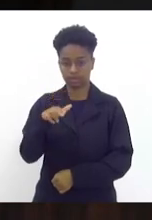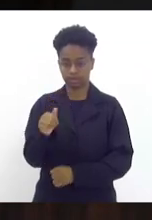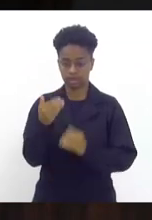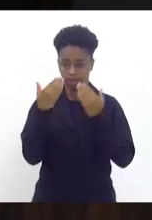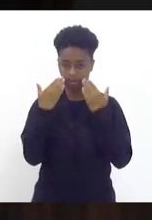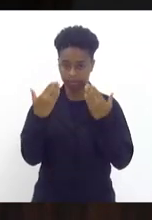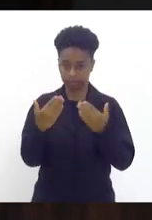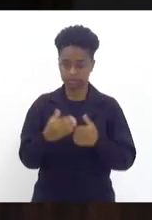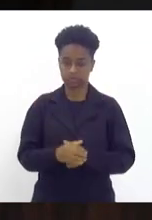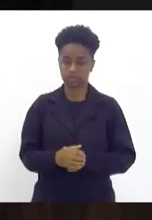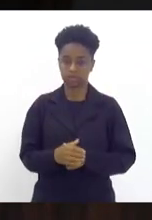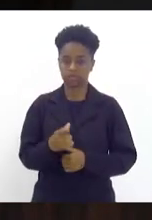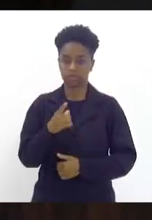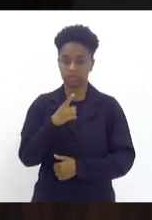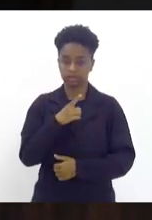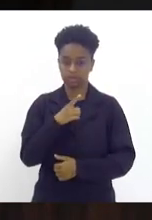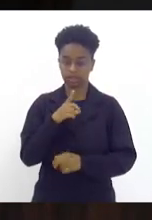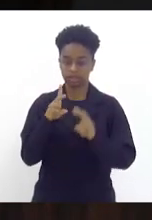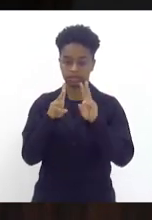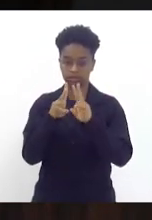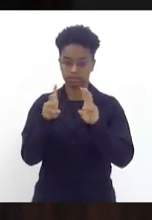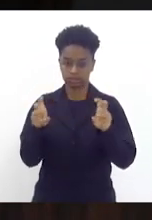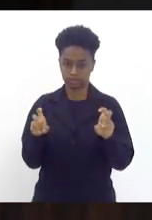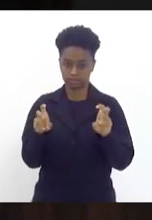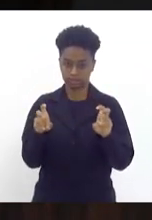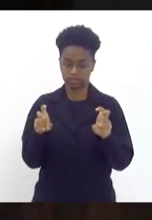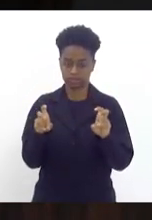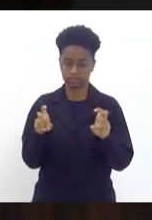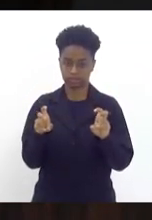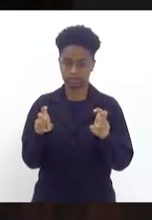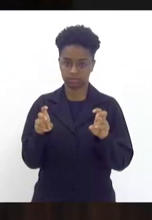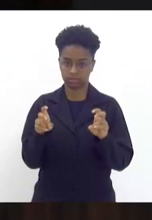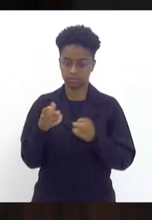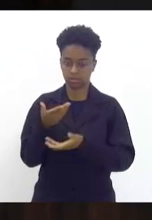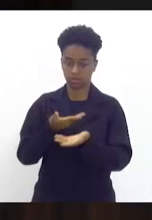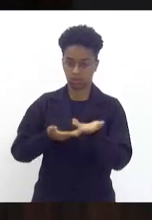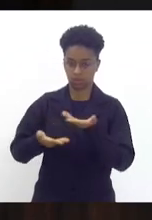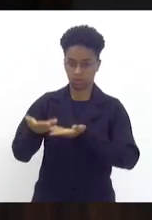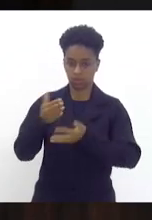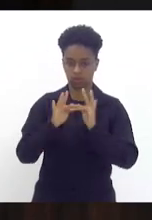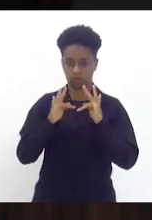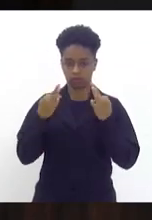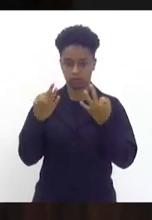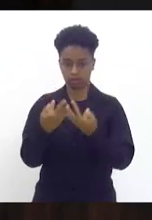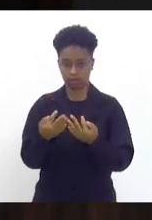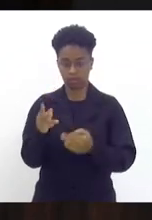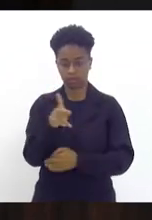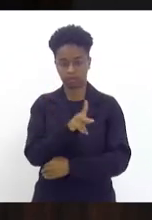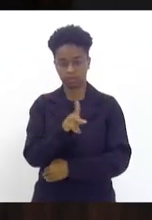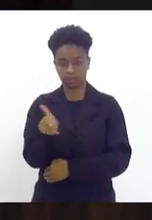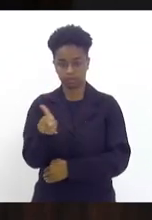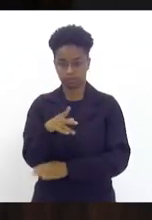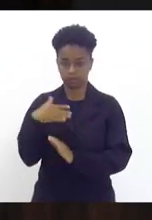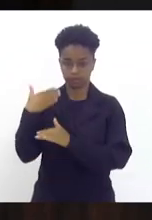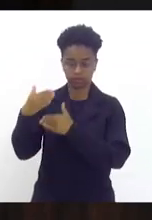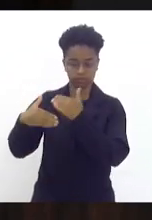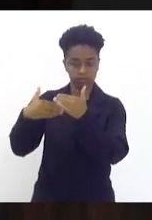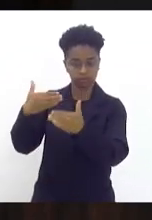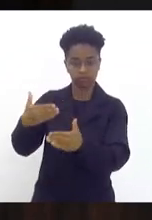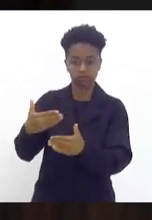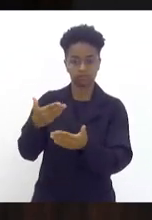apresentação, que terá a seguinte temática: a colaboração dos pais e professores no